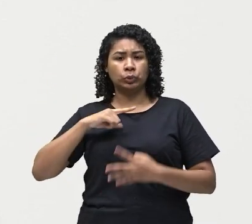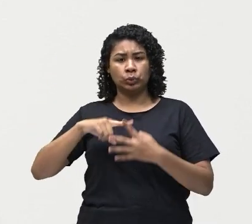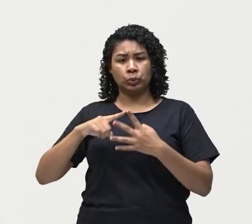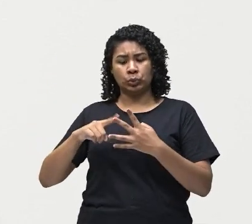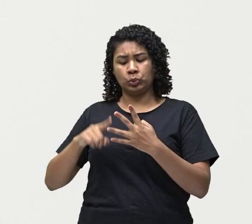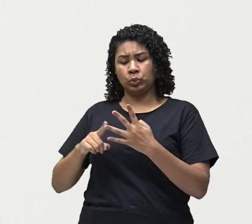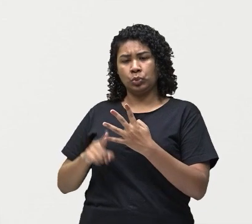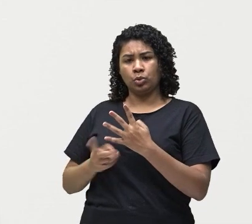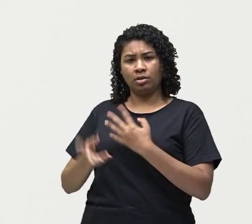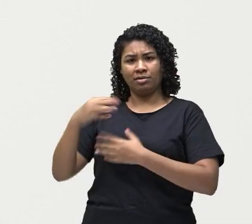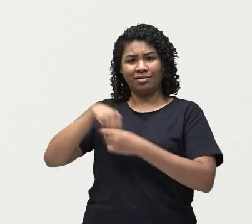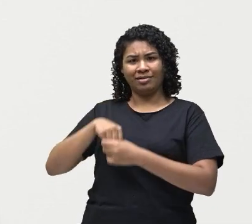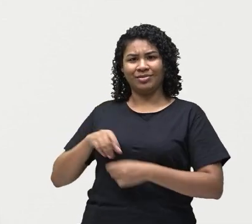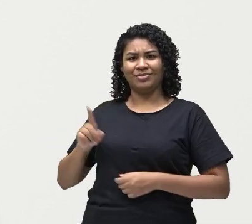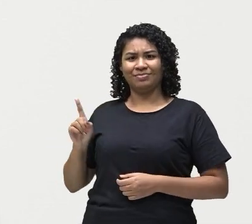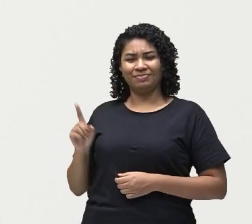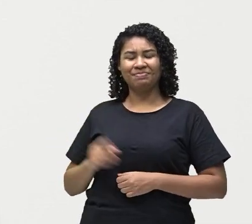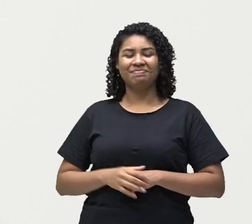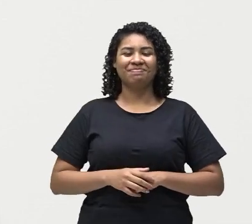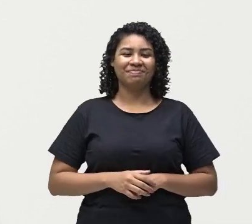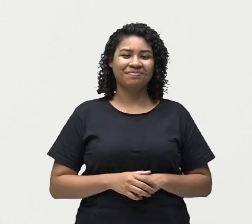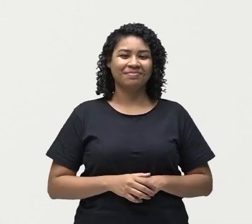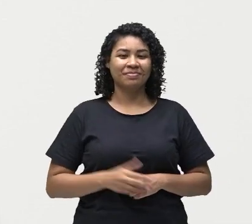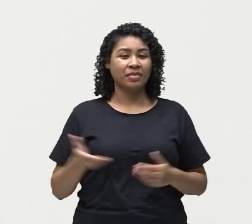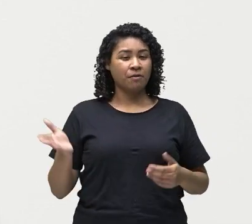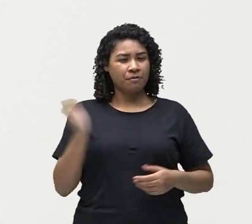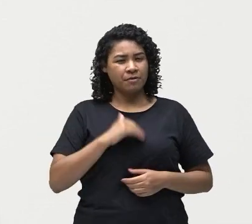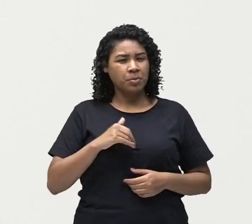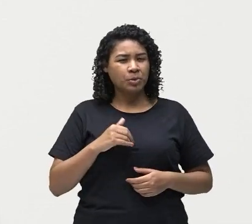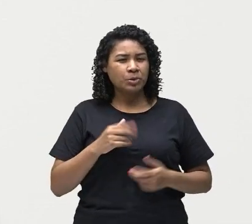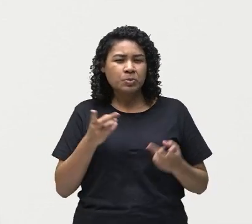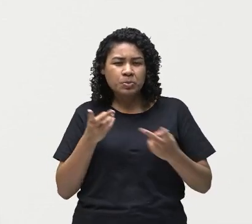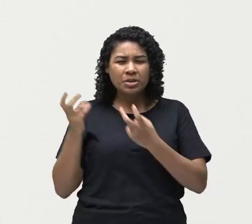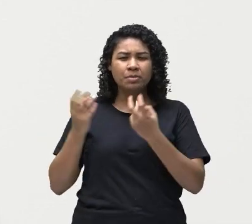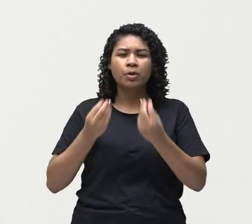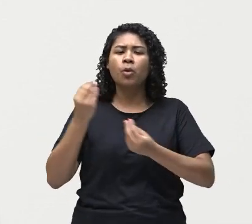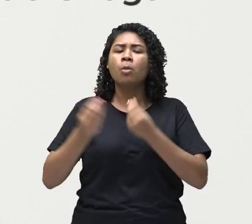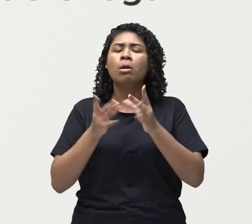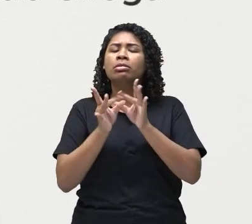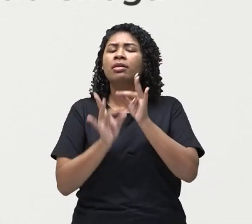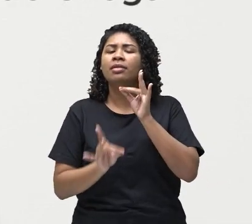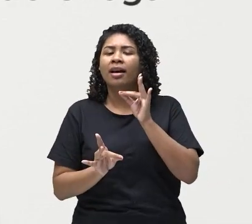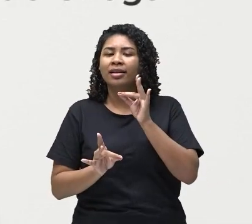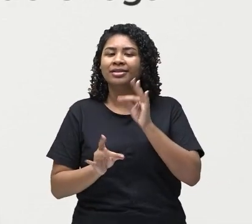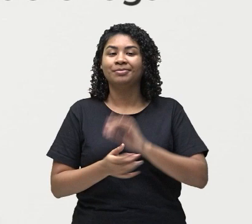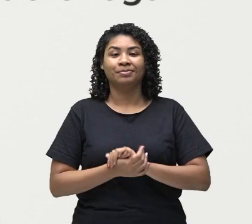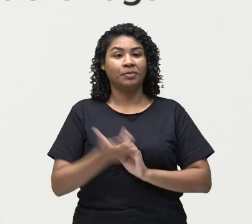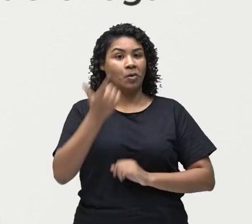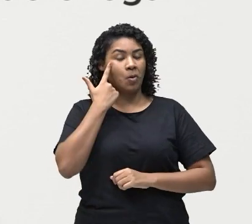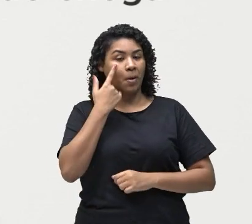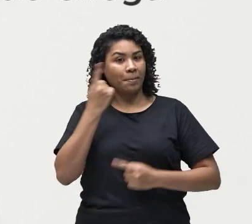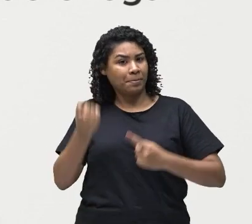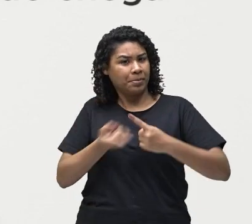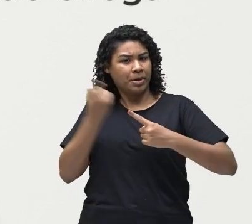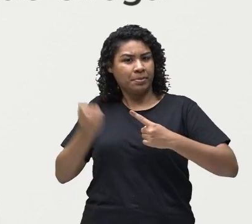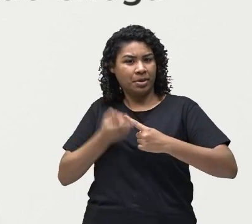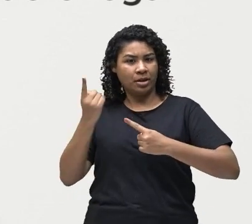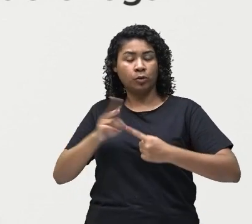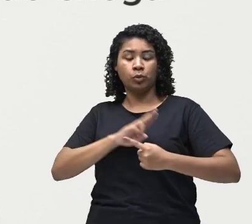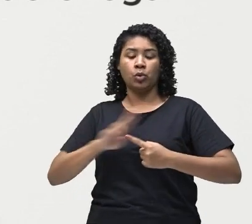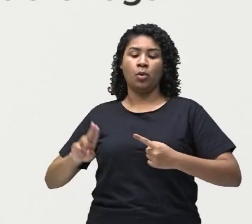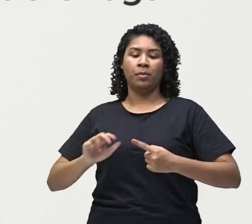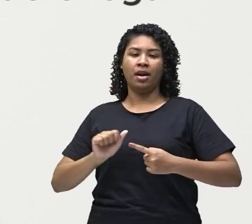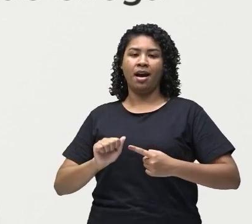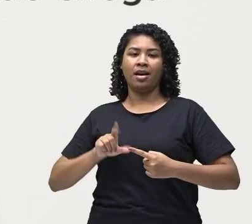presentes lá no motor Tá bom vamos observar com mais detalhes cada uma dessas etapas o primeiro tempo